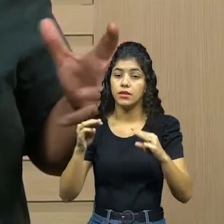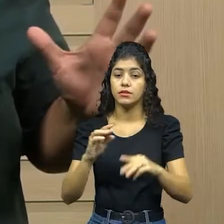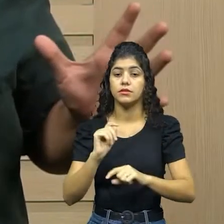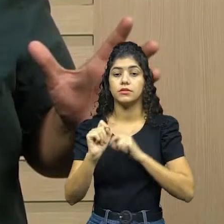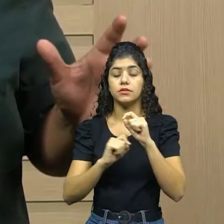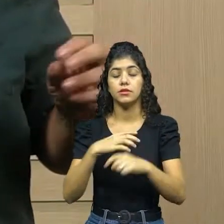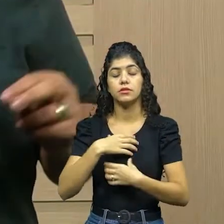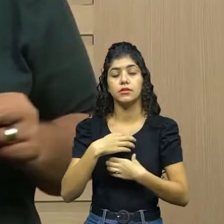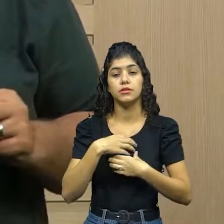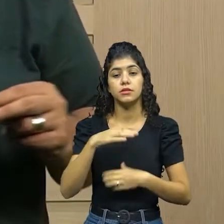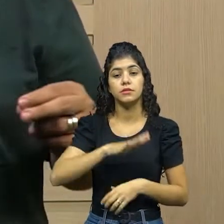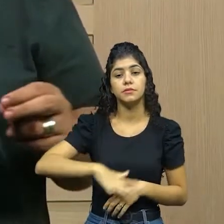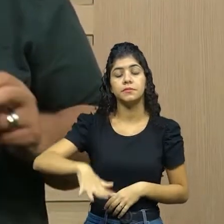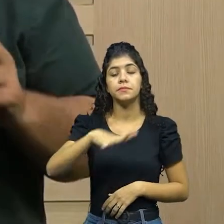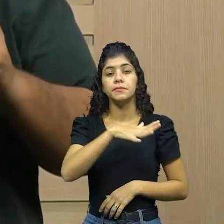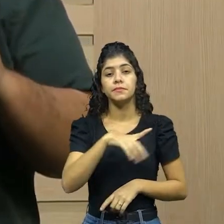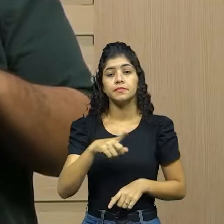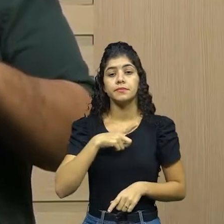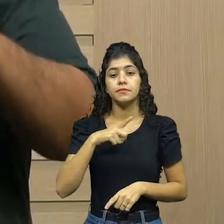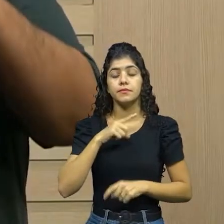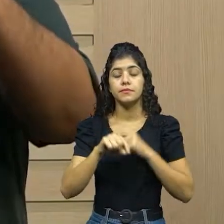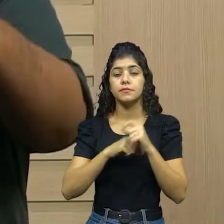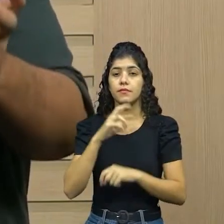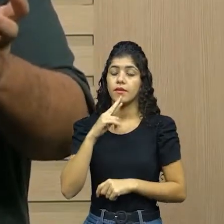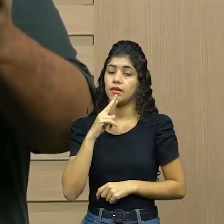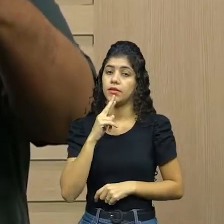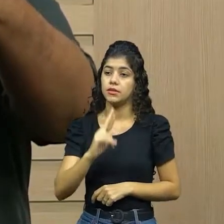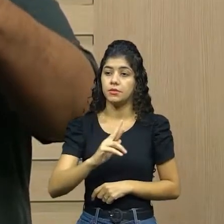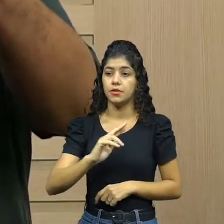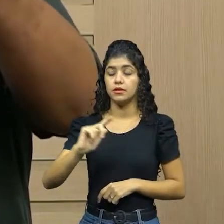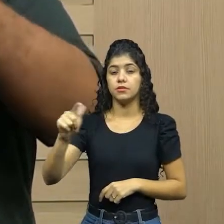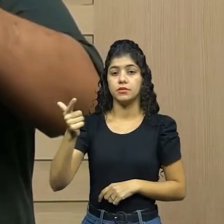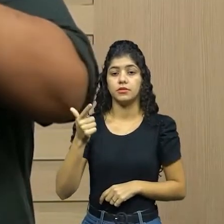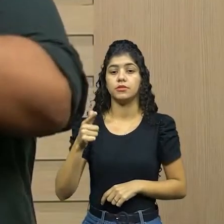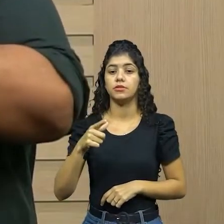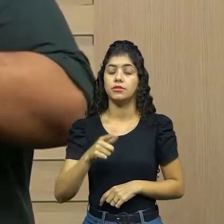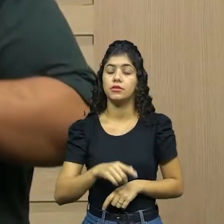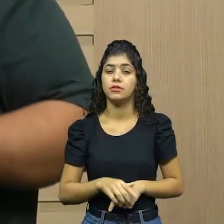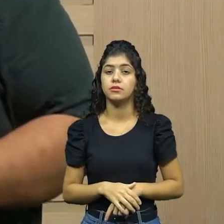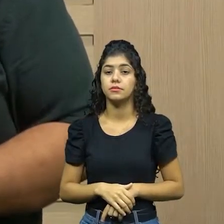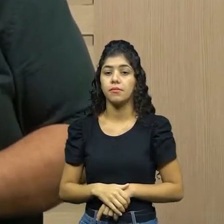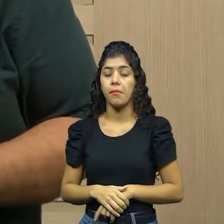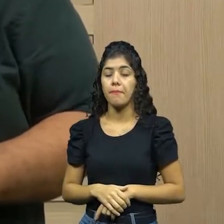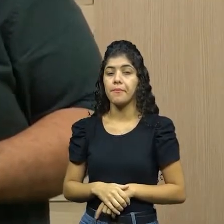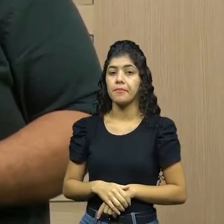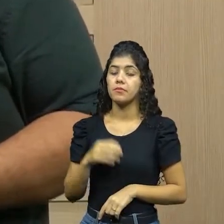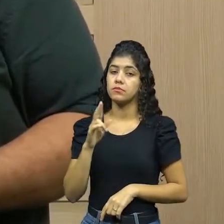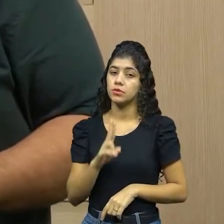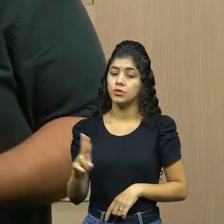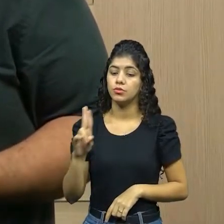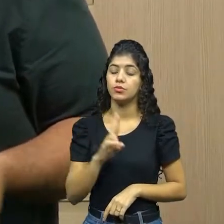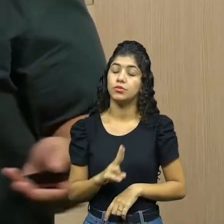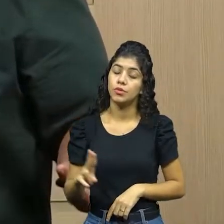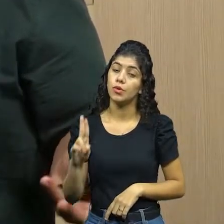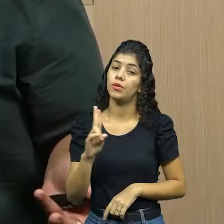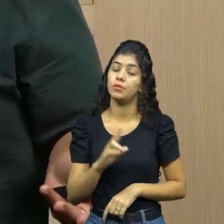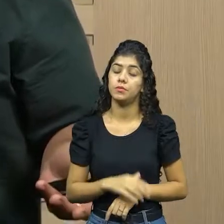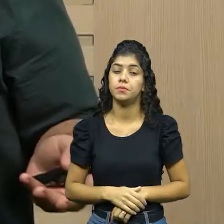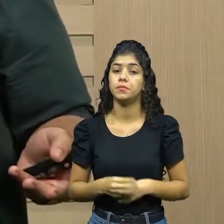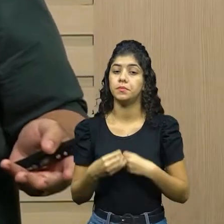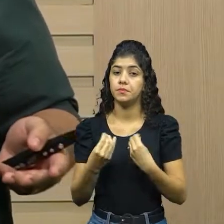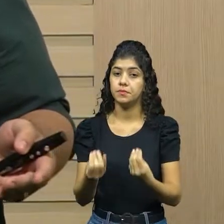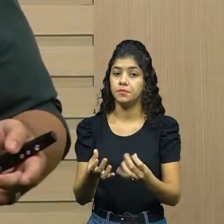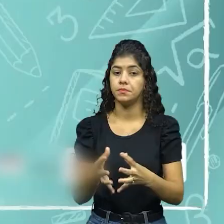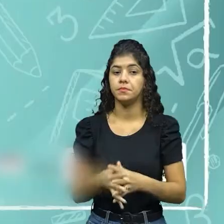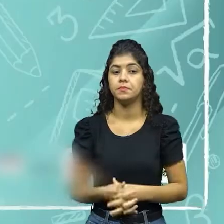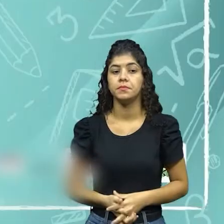sentido mais amplo, né? O profissional do marketing tenta gerar uma resposta para alguém que foi consumidora do que foi ofertado